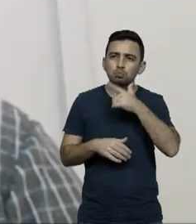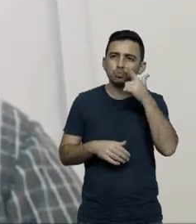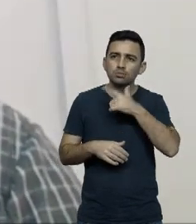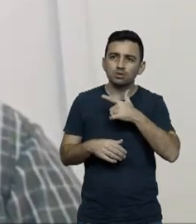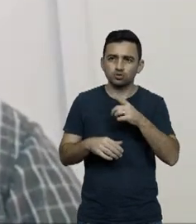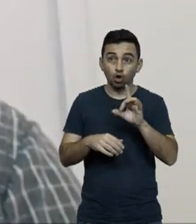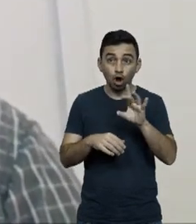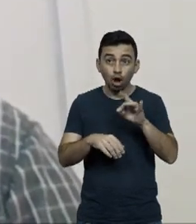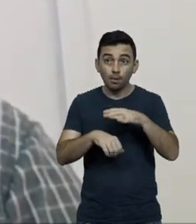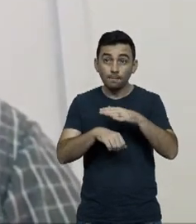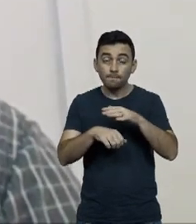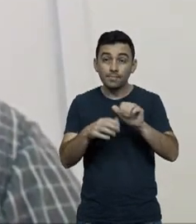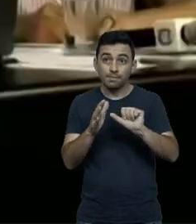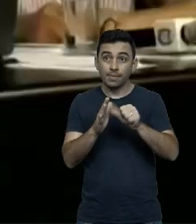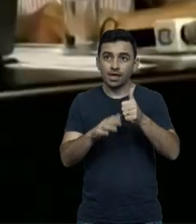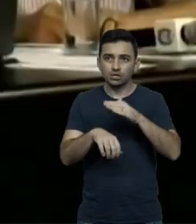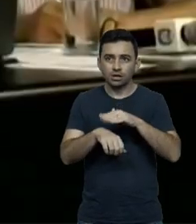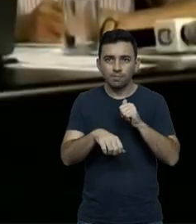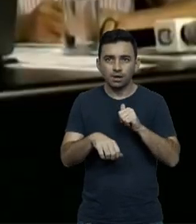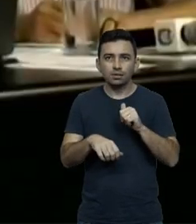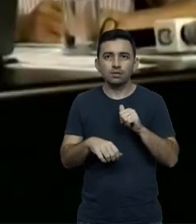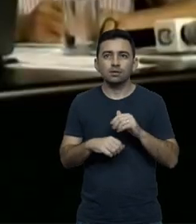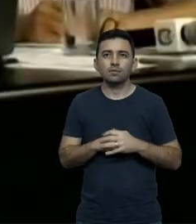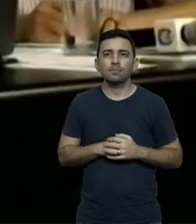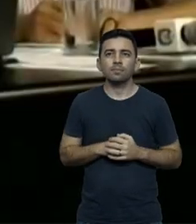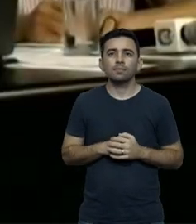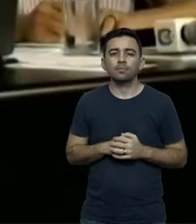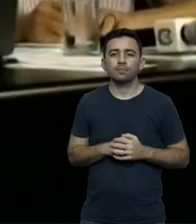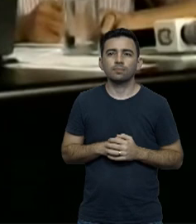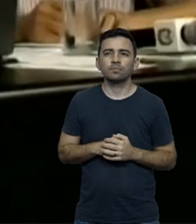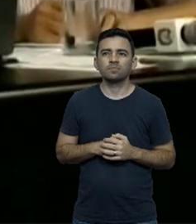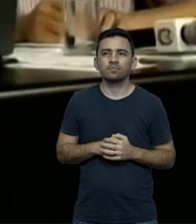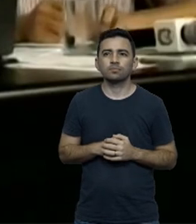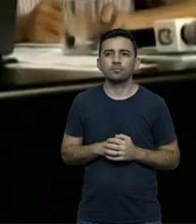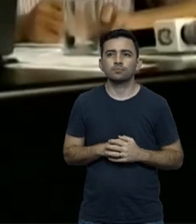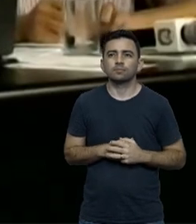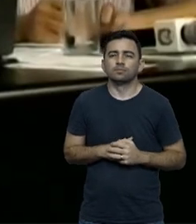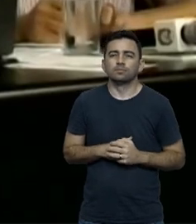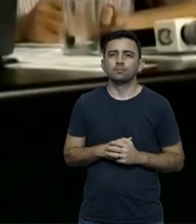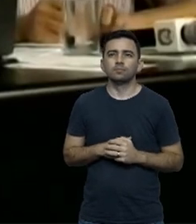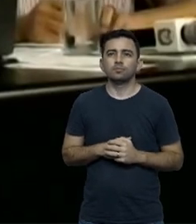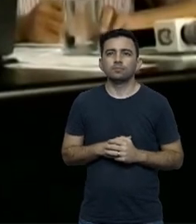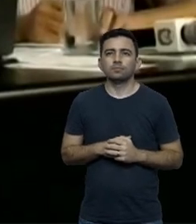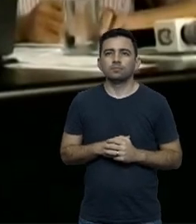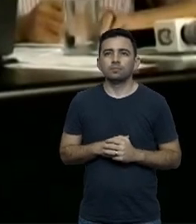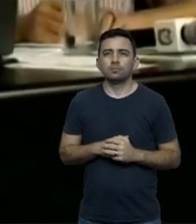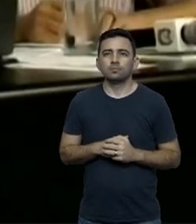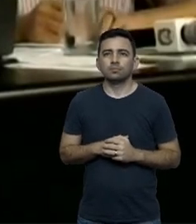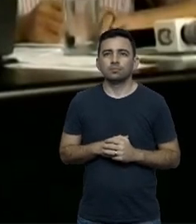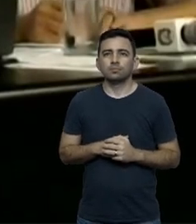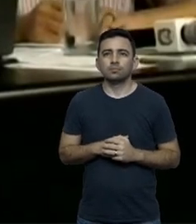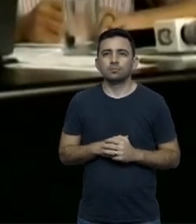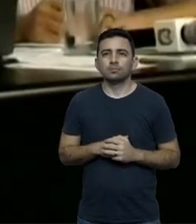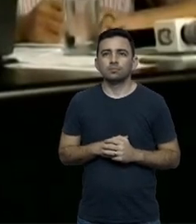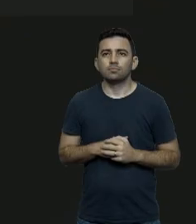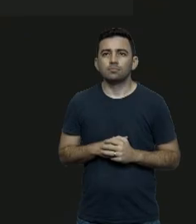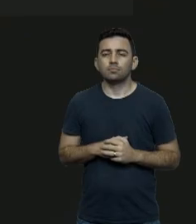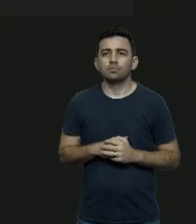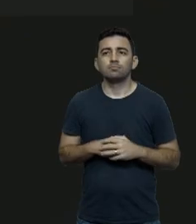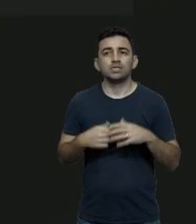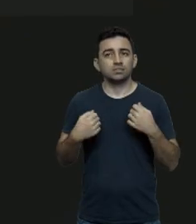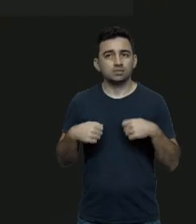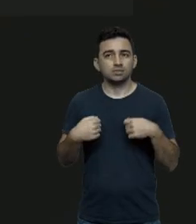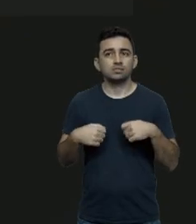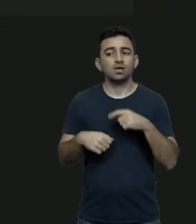essa primeira chamada mas qualidade EA se abriam só um minuto pessoal vamos deixar ele falar porque é depois